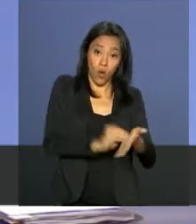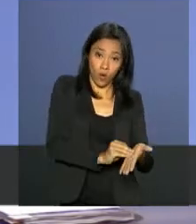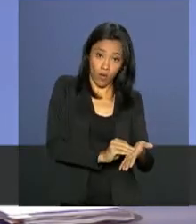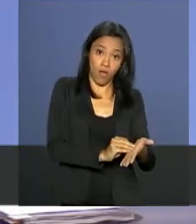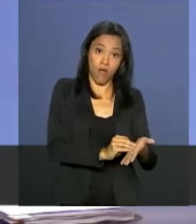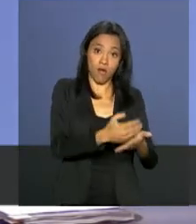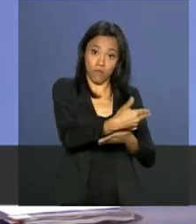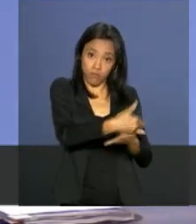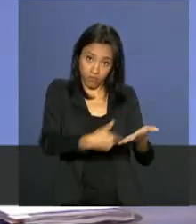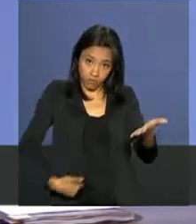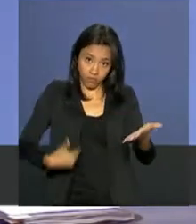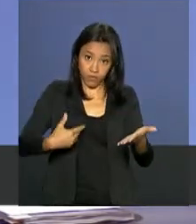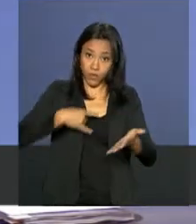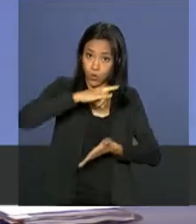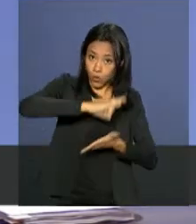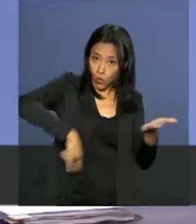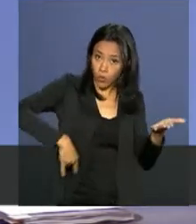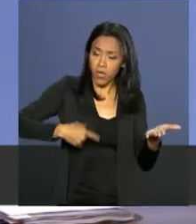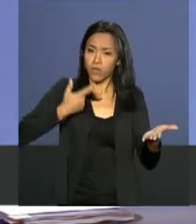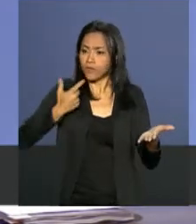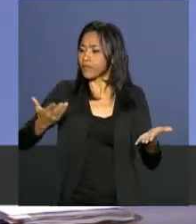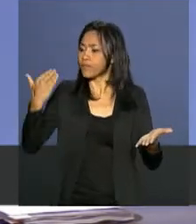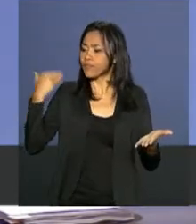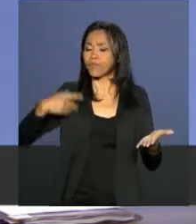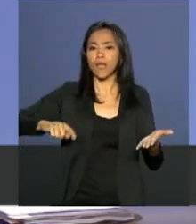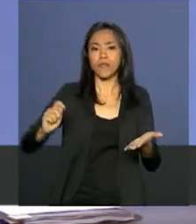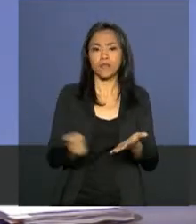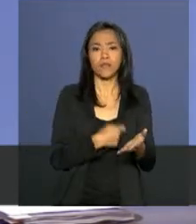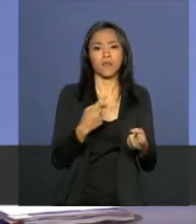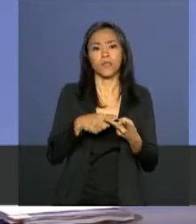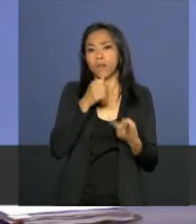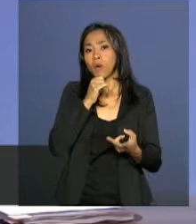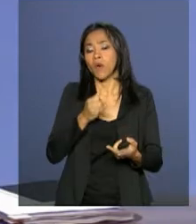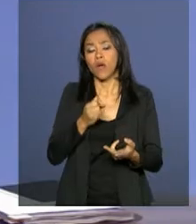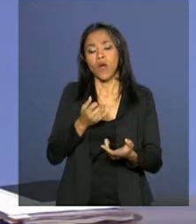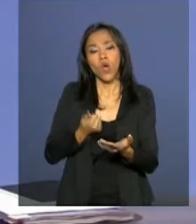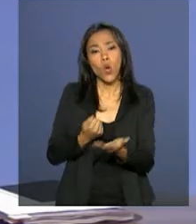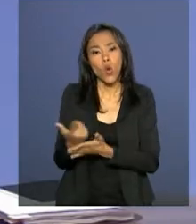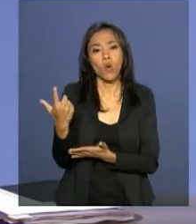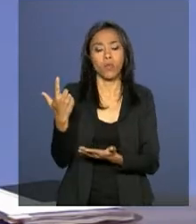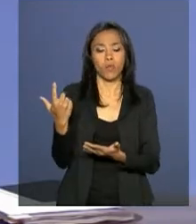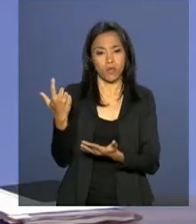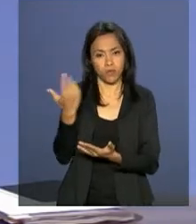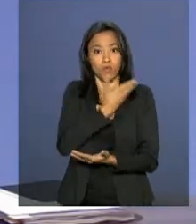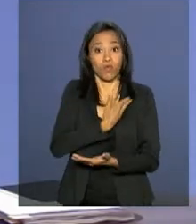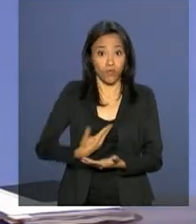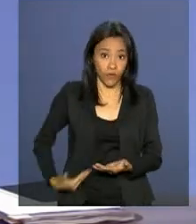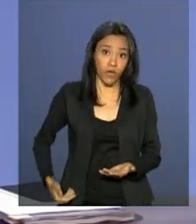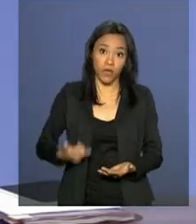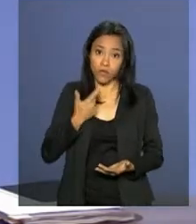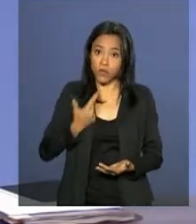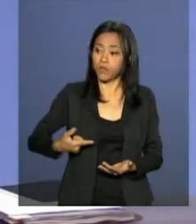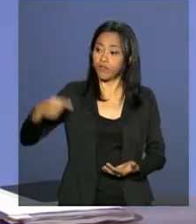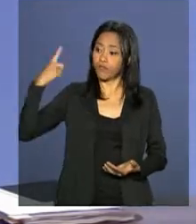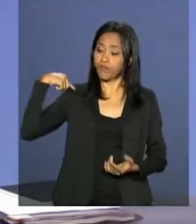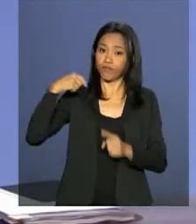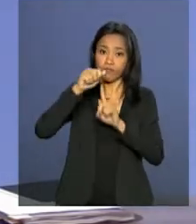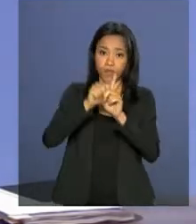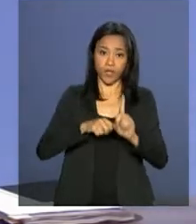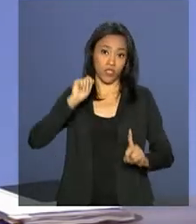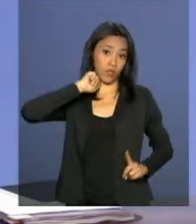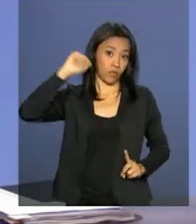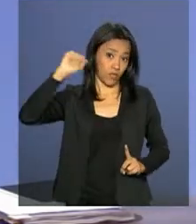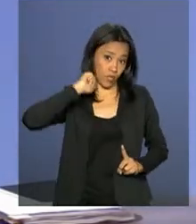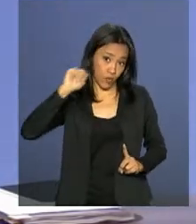acordos que nós assinamos recentemente com shiloh de compras públicas que foi assassinato agora em abril durante a visita do presidente pinheira